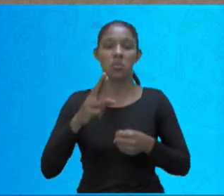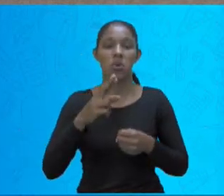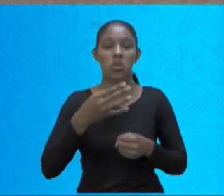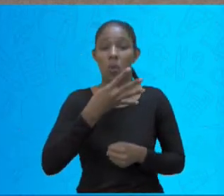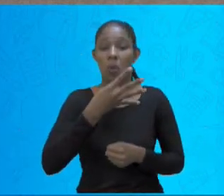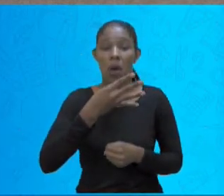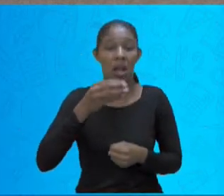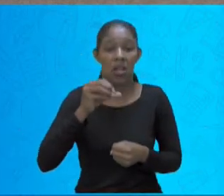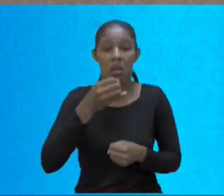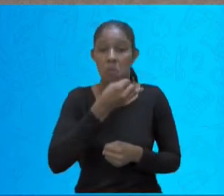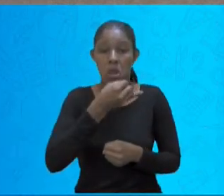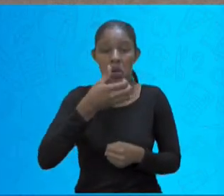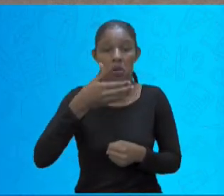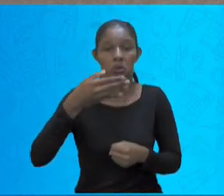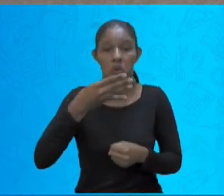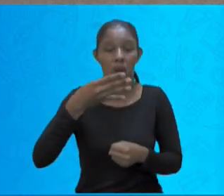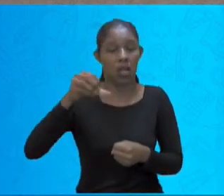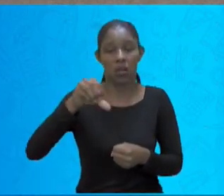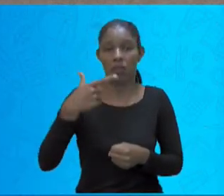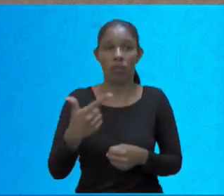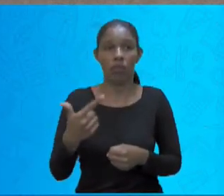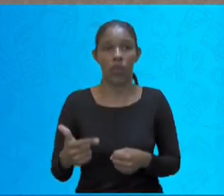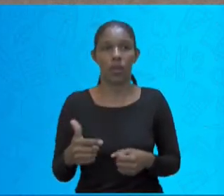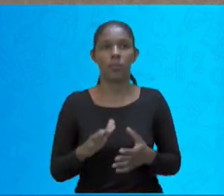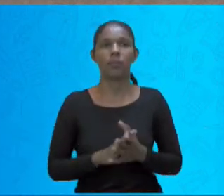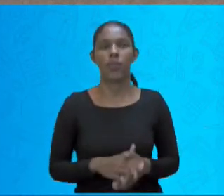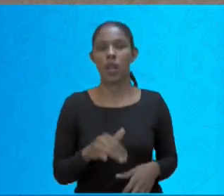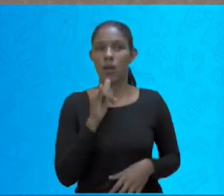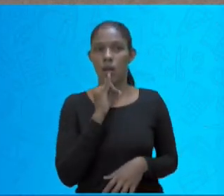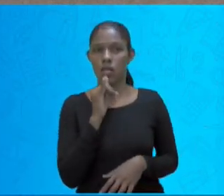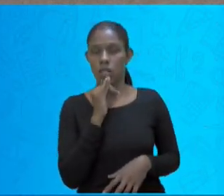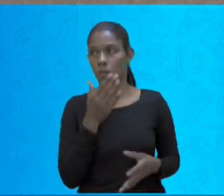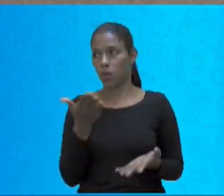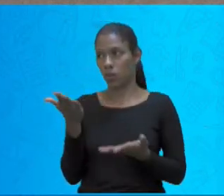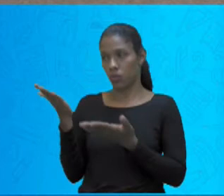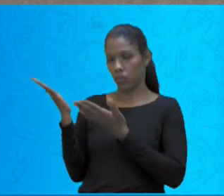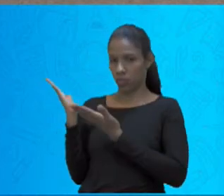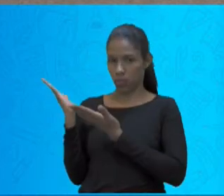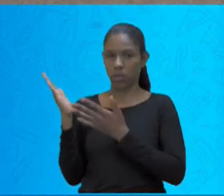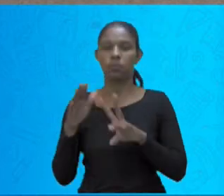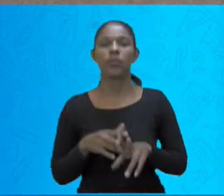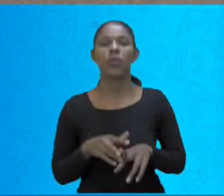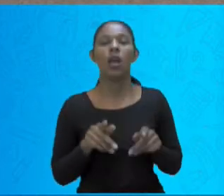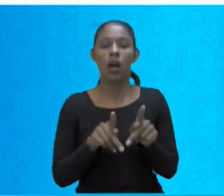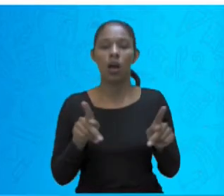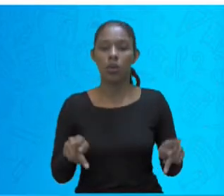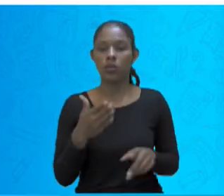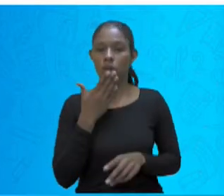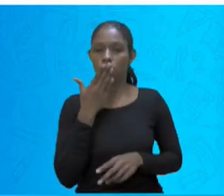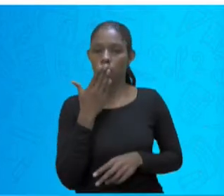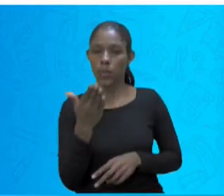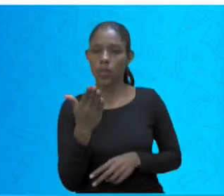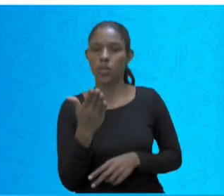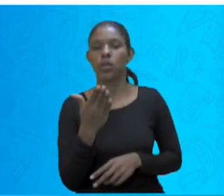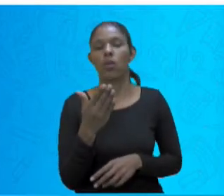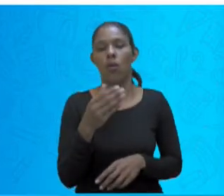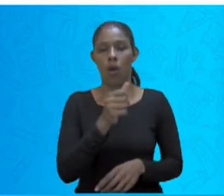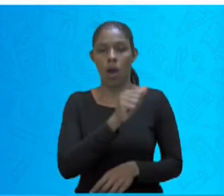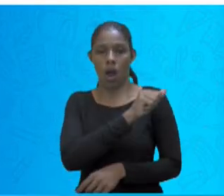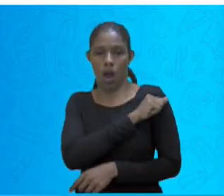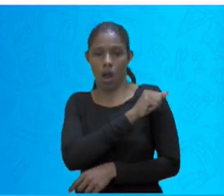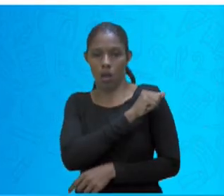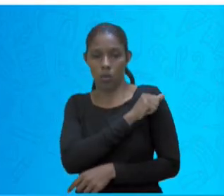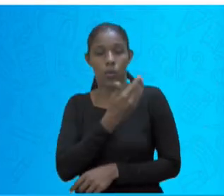Veja este exemplo aqui. A professora pediu aos alunos que calculassem o